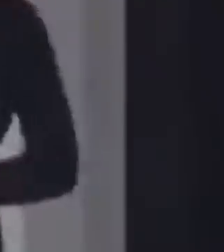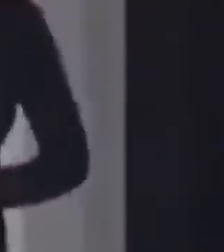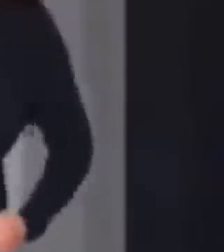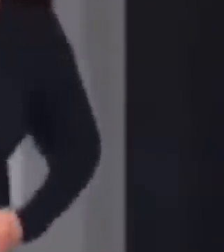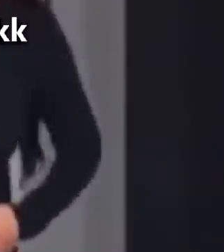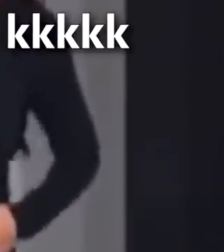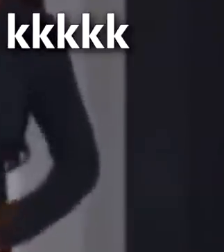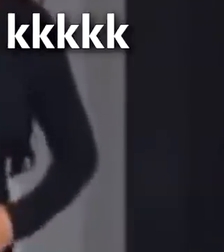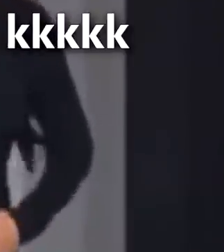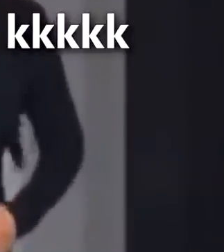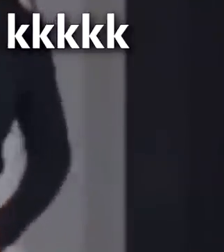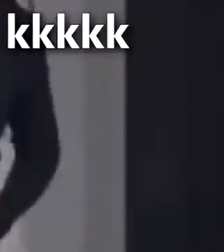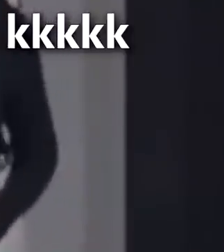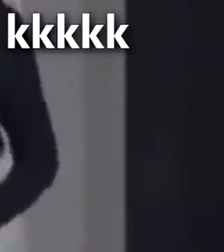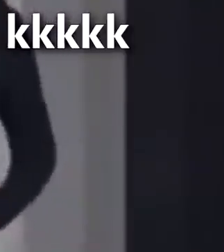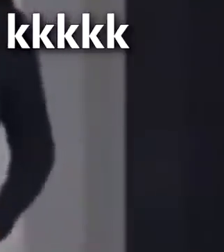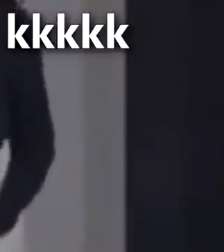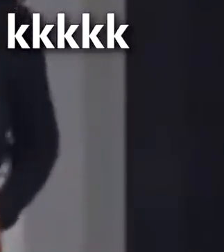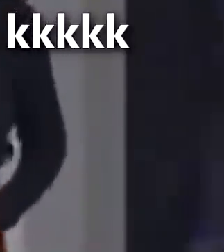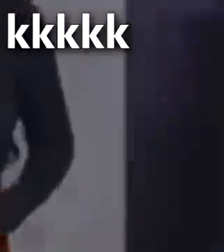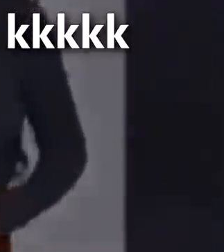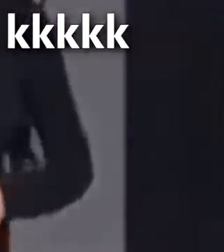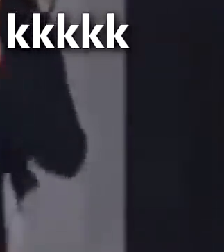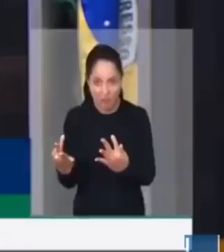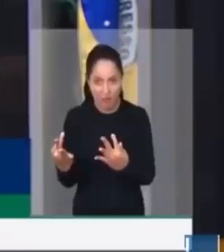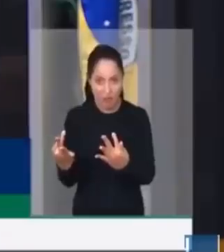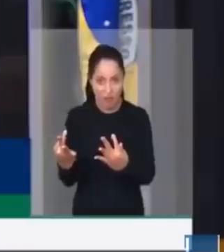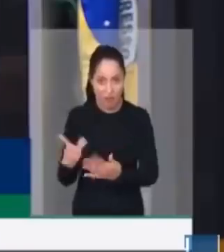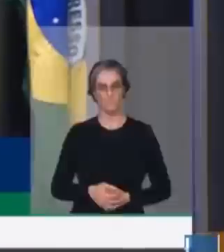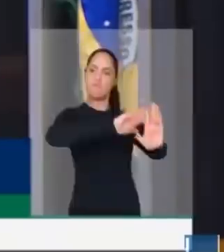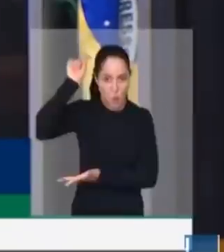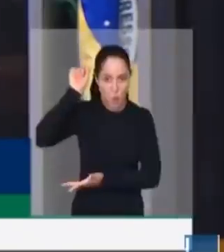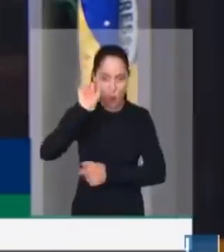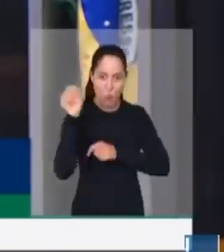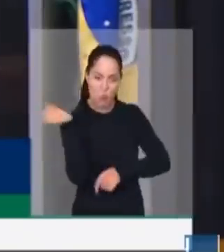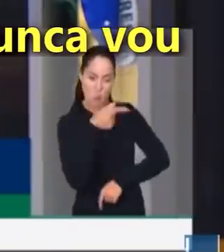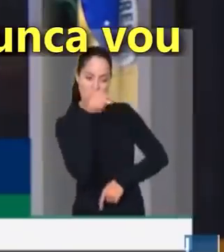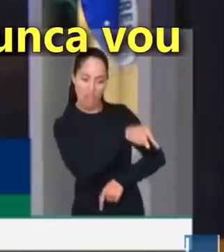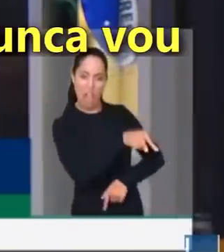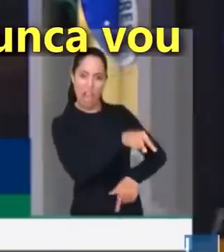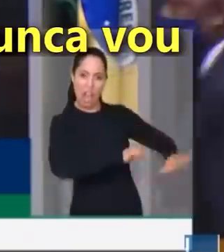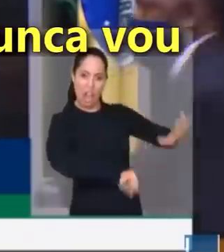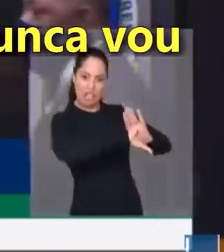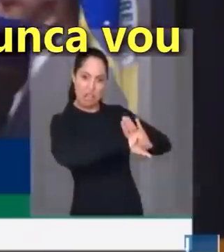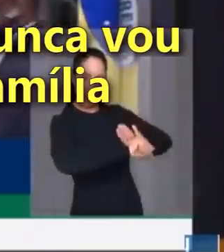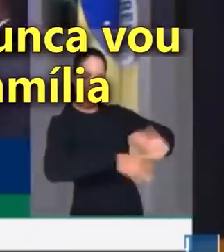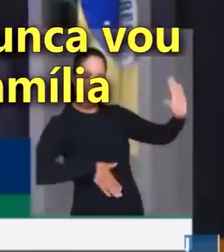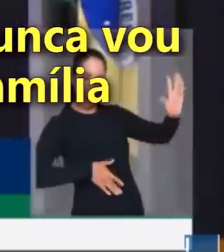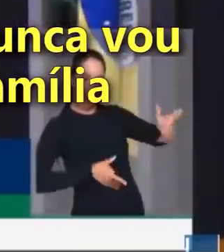vezes, na tribuna e no plenário dessa casa, fugiu! Essa vergonha eu